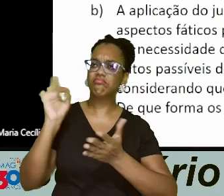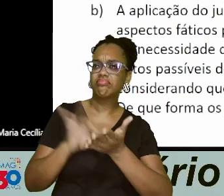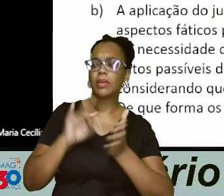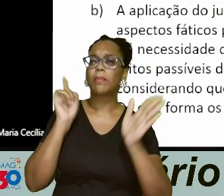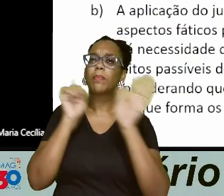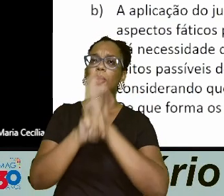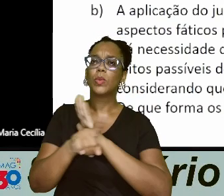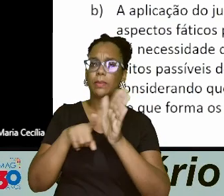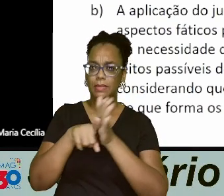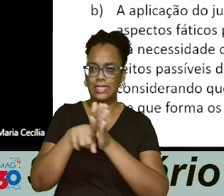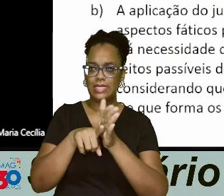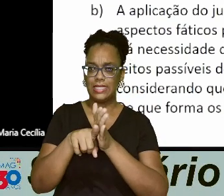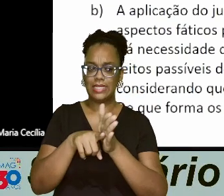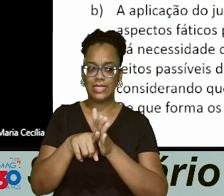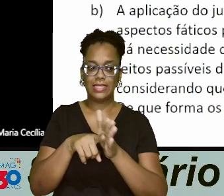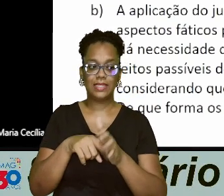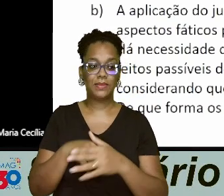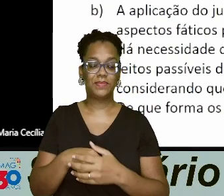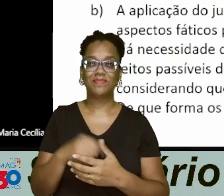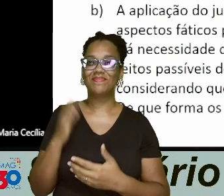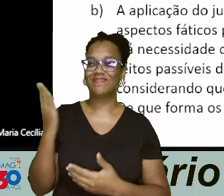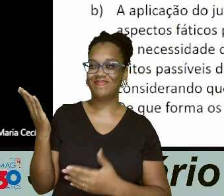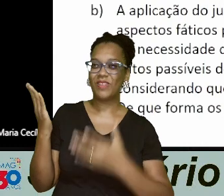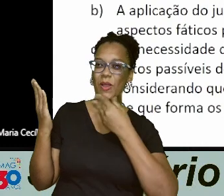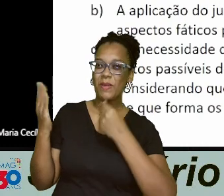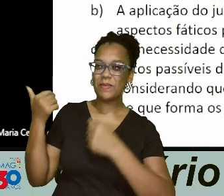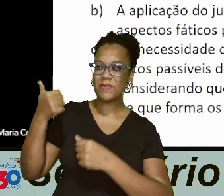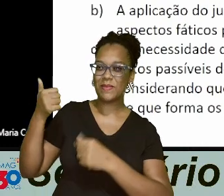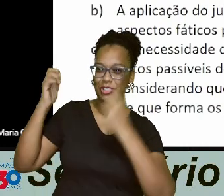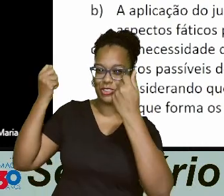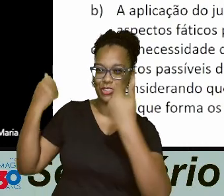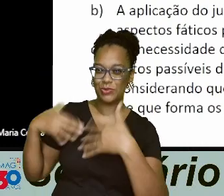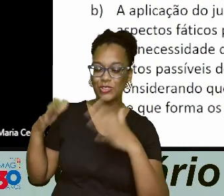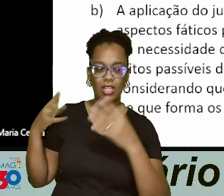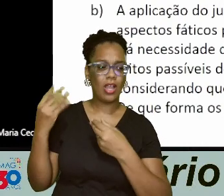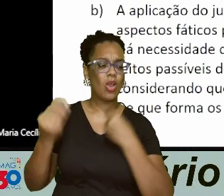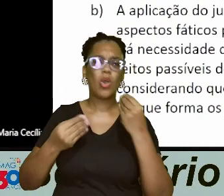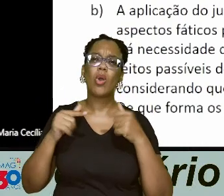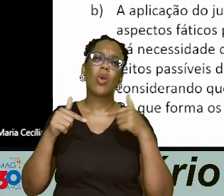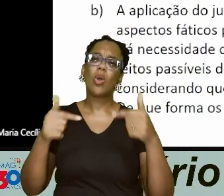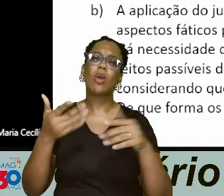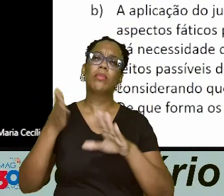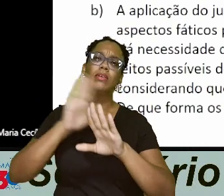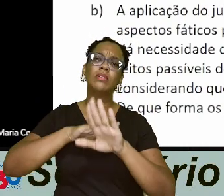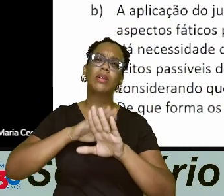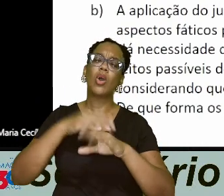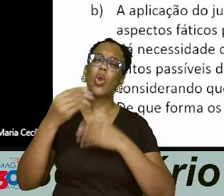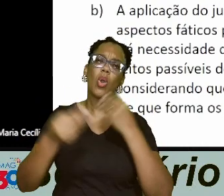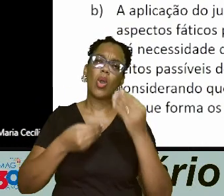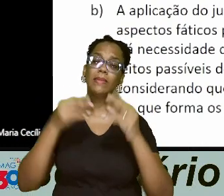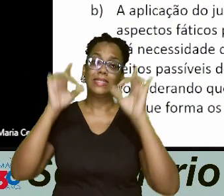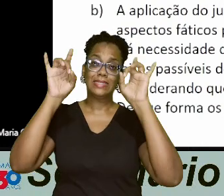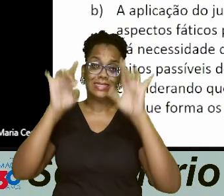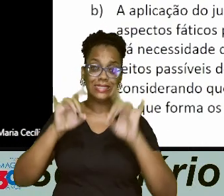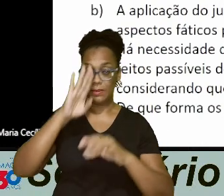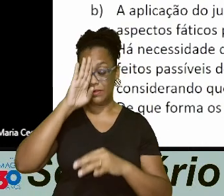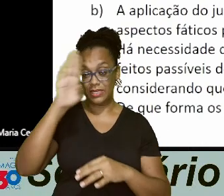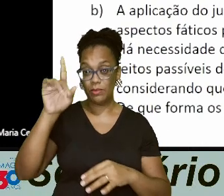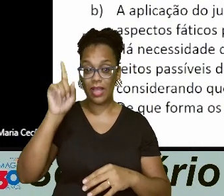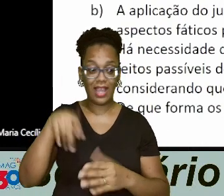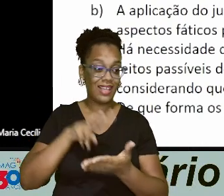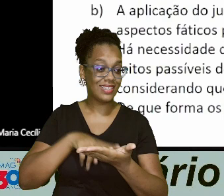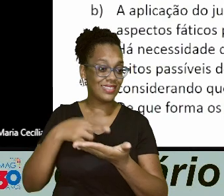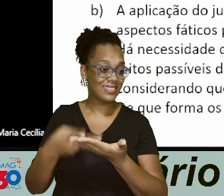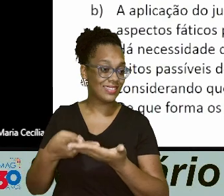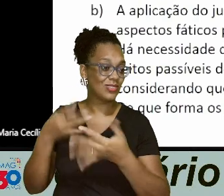pesquisa, na linha do que o Roberto acabou de falar, né? Como se deu a eventual aplicação do precedente, especialmente no que toca à interpretação conferida pelos julgadores